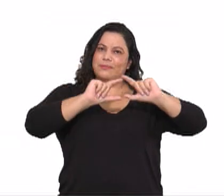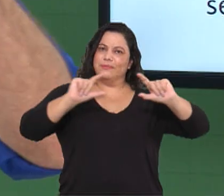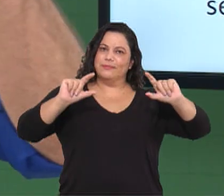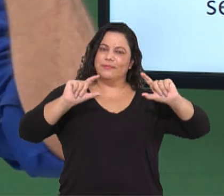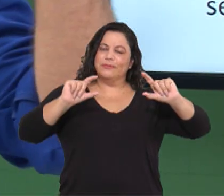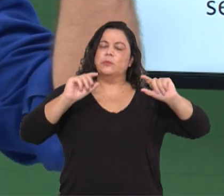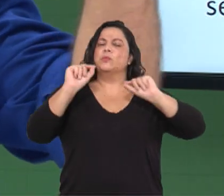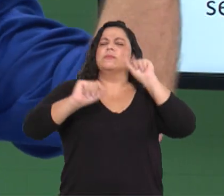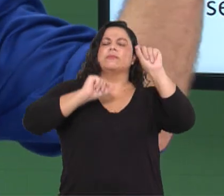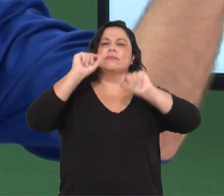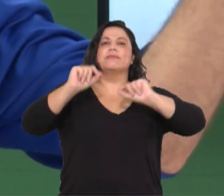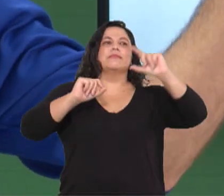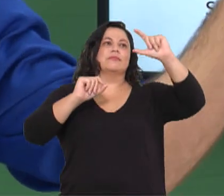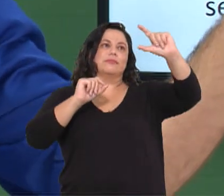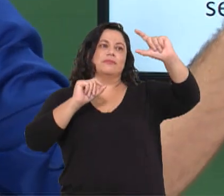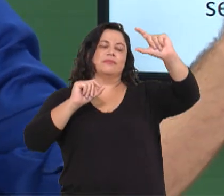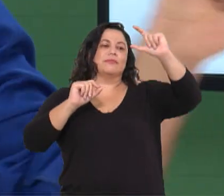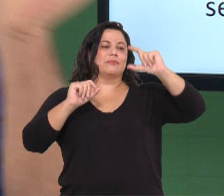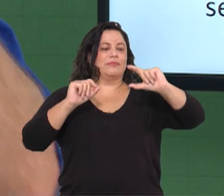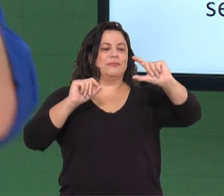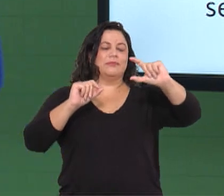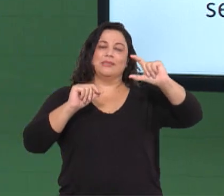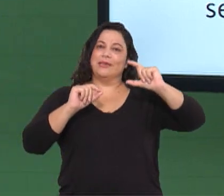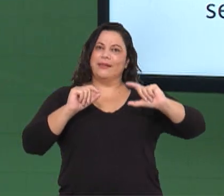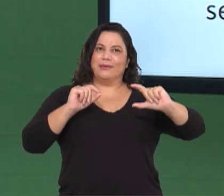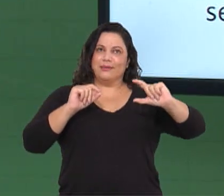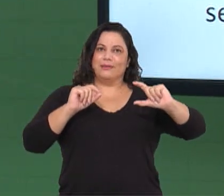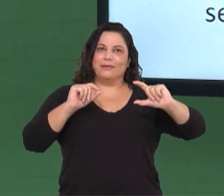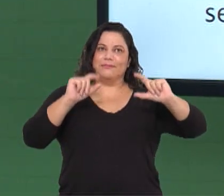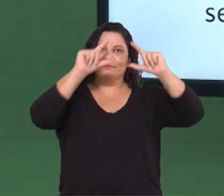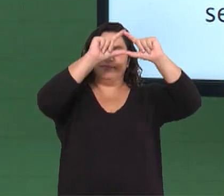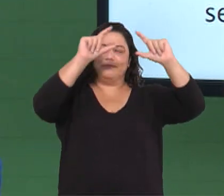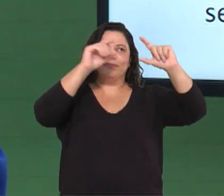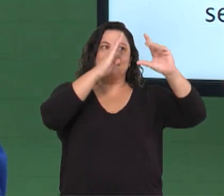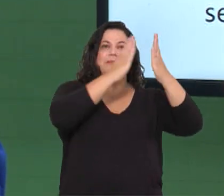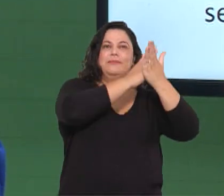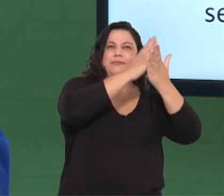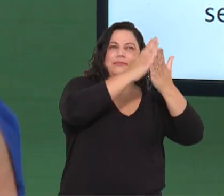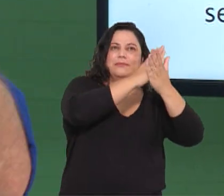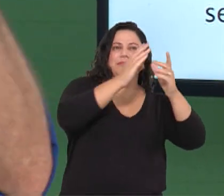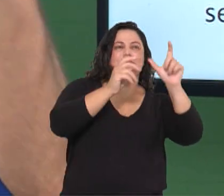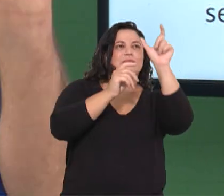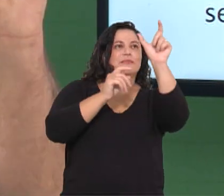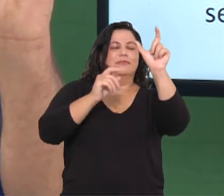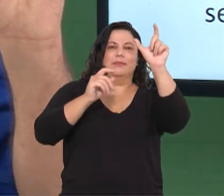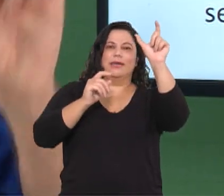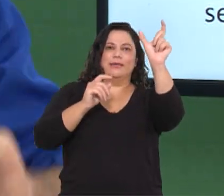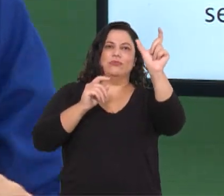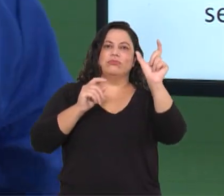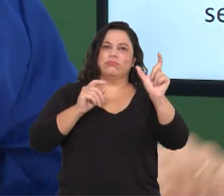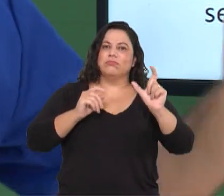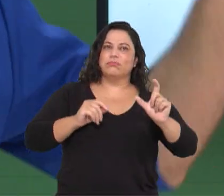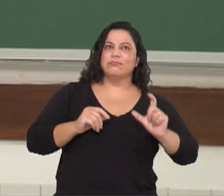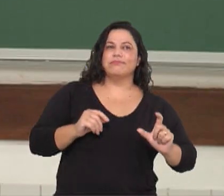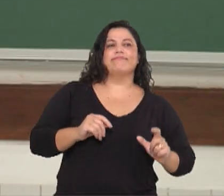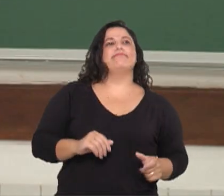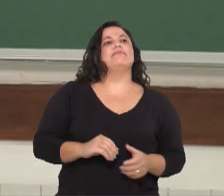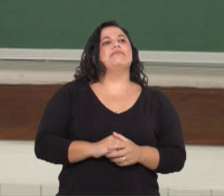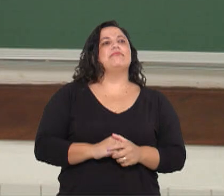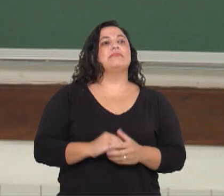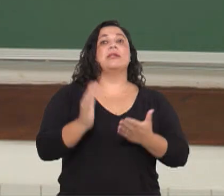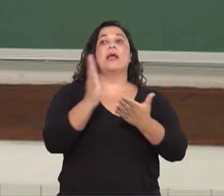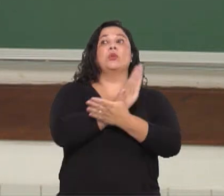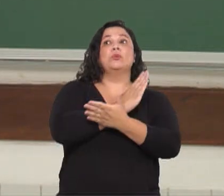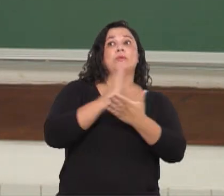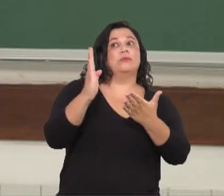versos? Aquele que acaba não indo até o final da linha. A gente começa mais ou menos no centro da folha. Esses são os versos.